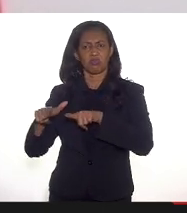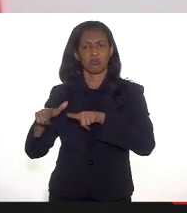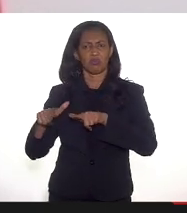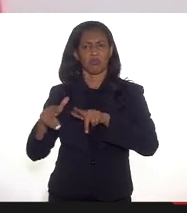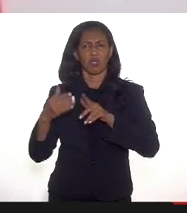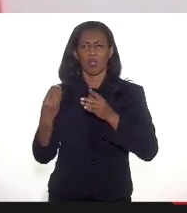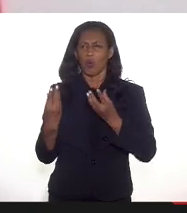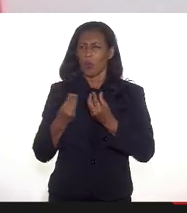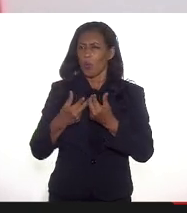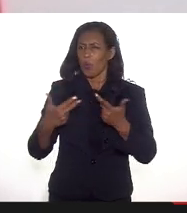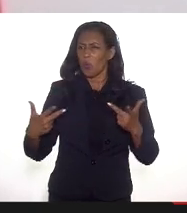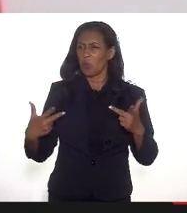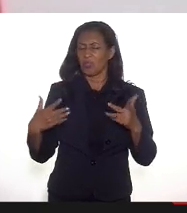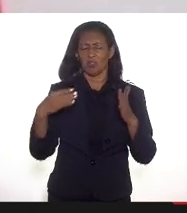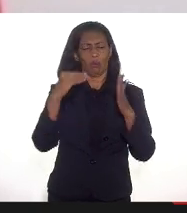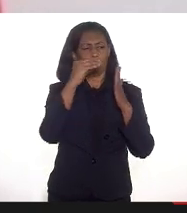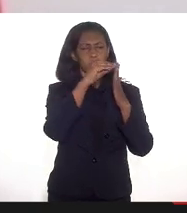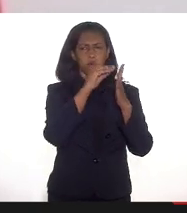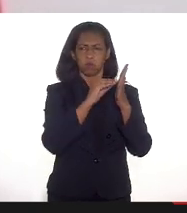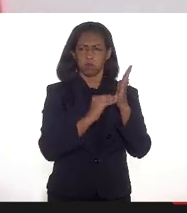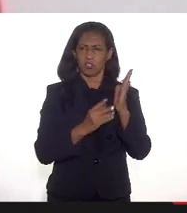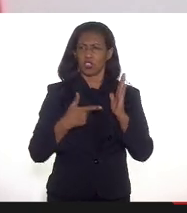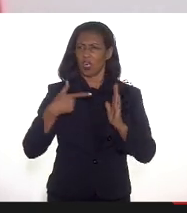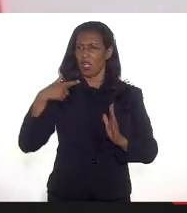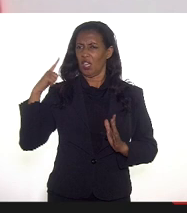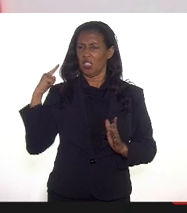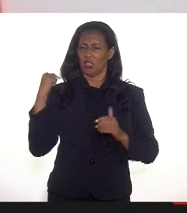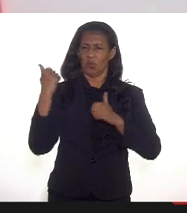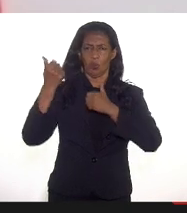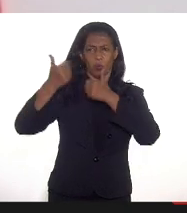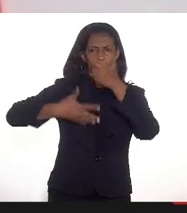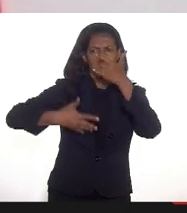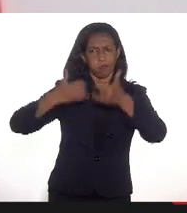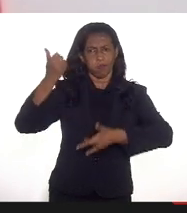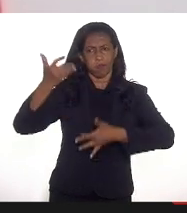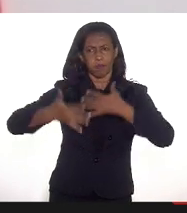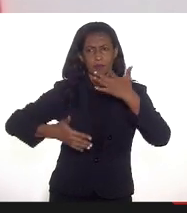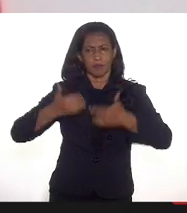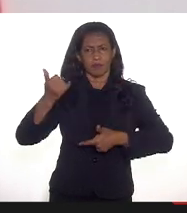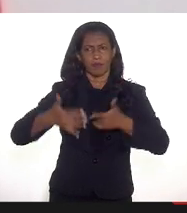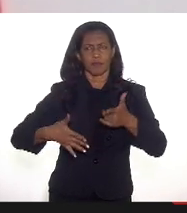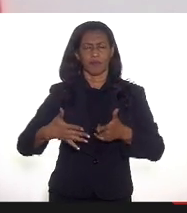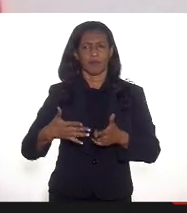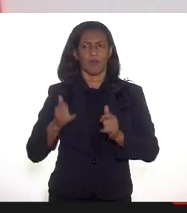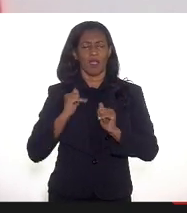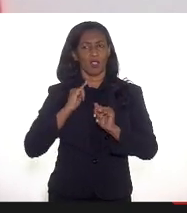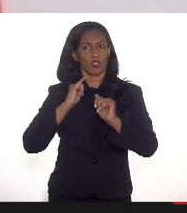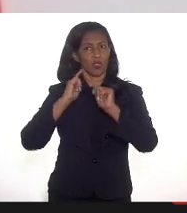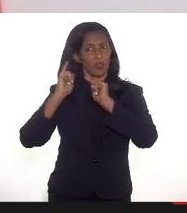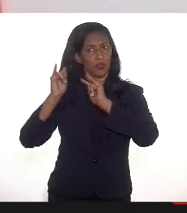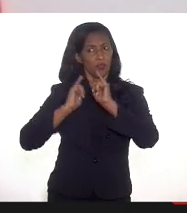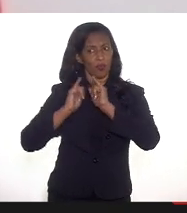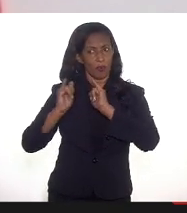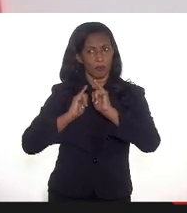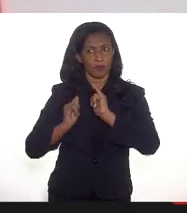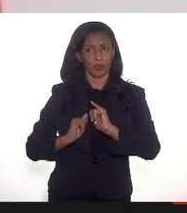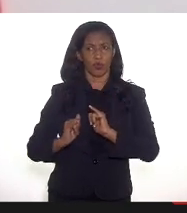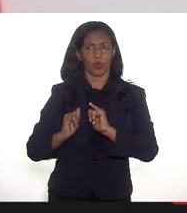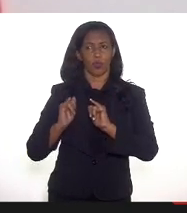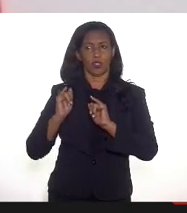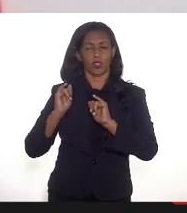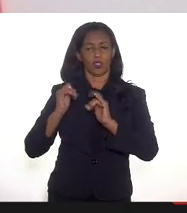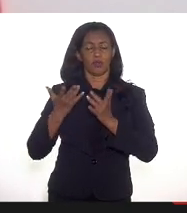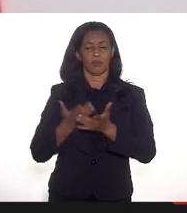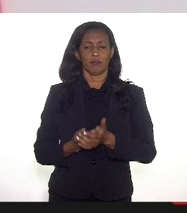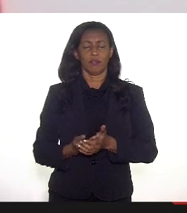foram colocadas aqui anteriormente, que é a questão de dados, da qualidade de dados, de ter ou não dispositivos e